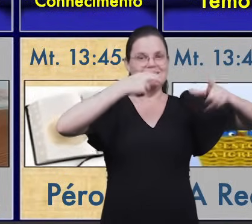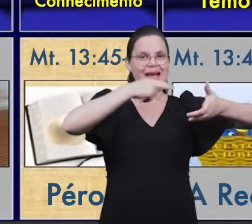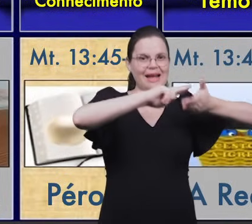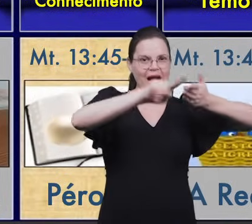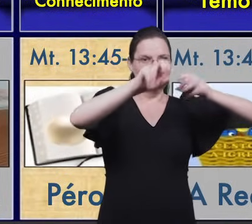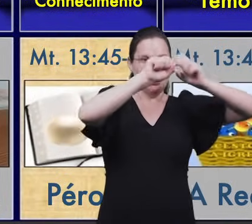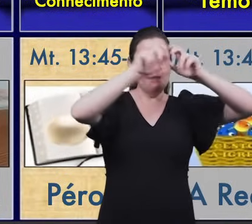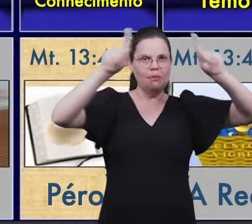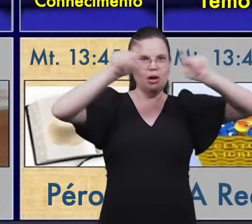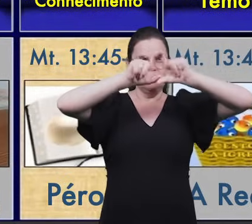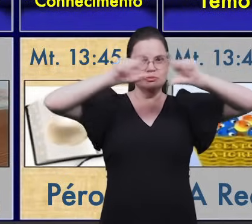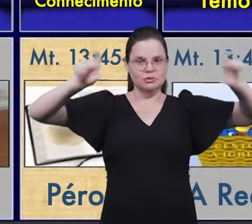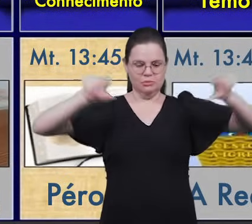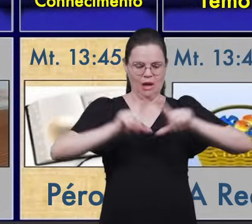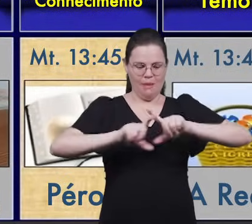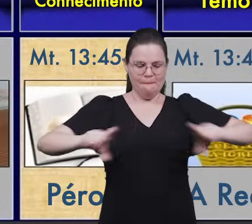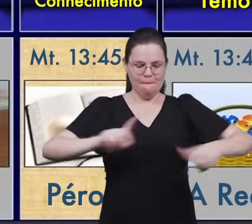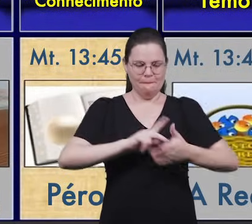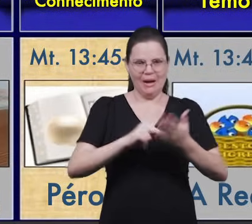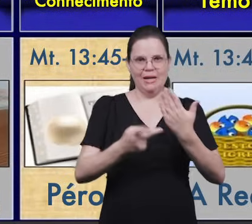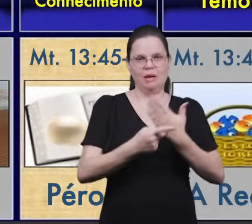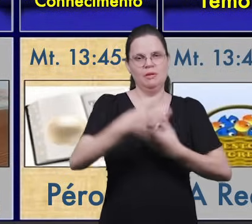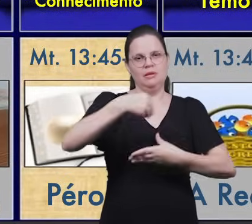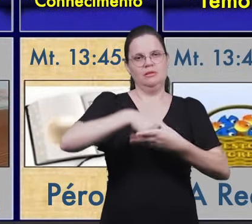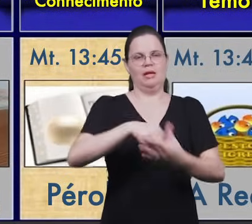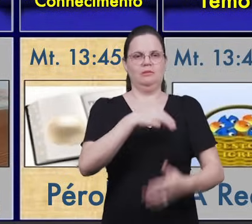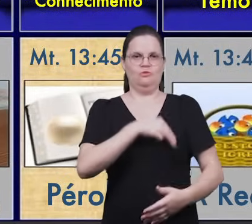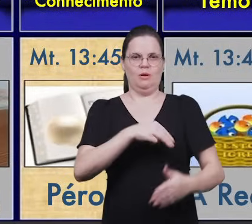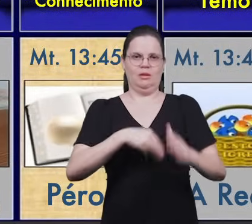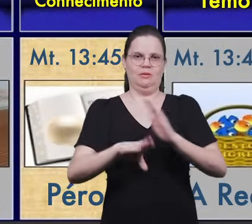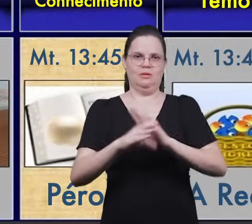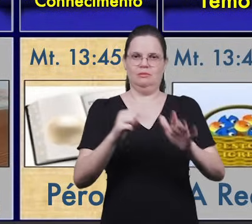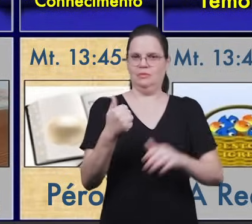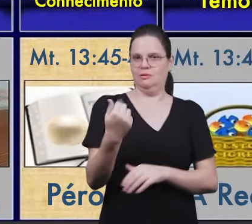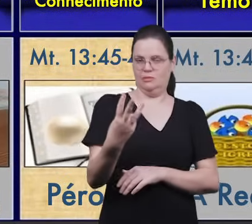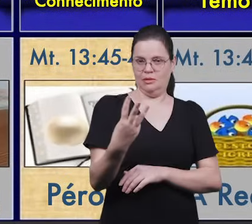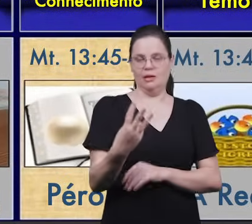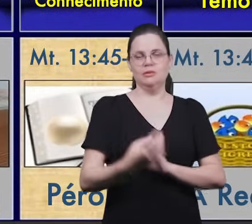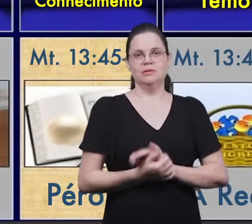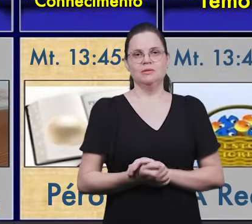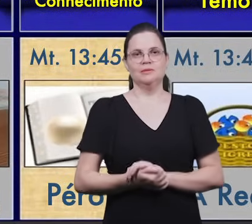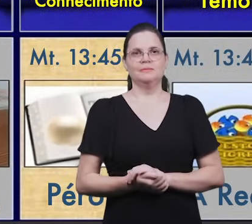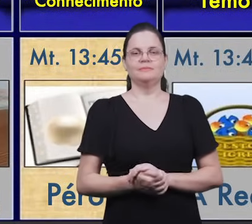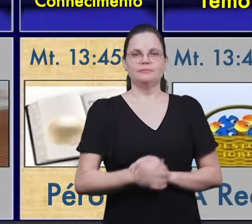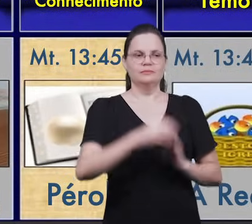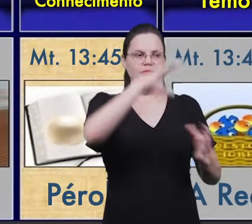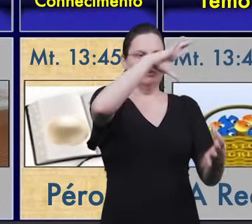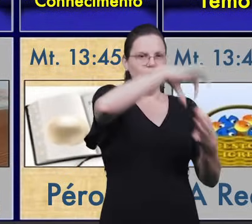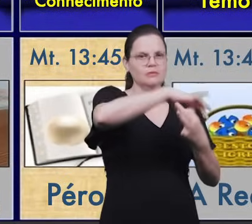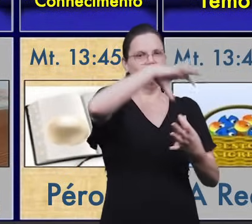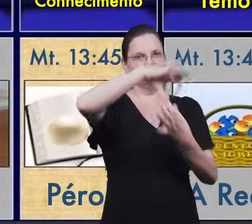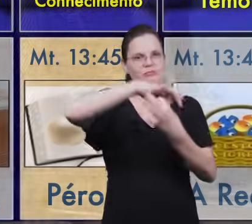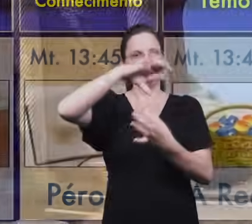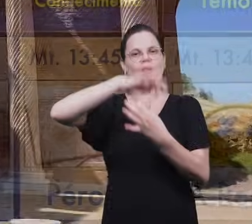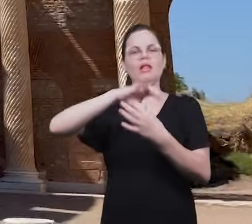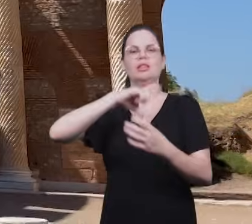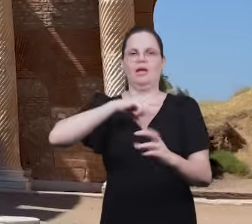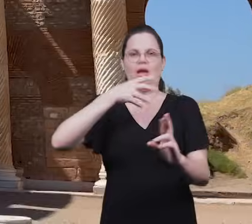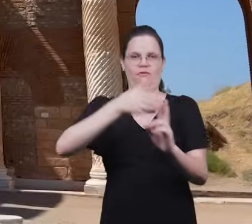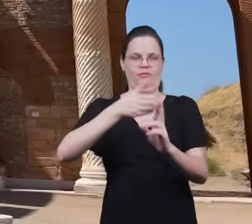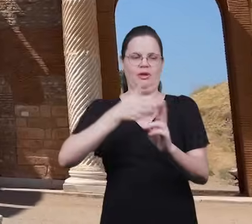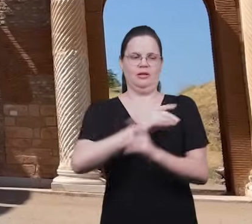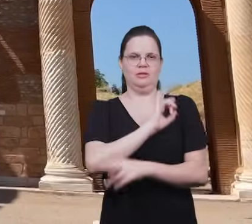no livro de Mateus, no capítulo 13, Evangelho de Mateus, capítulo 13, as 7 parábolas. Essa abordagem será feita aqui também e